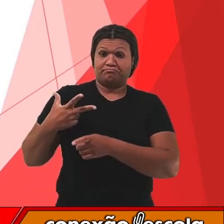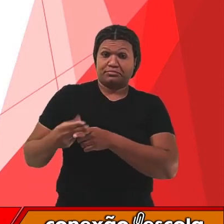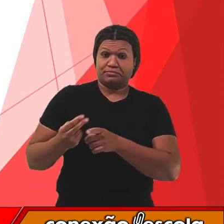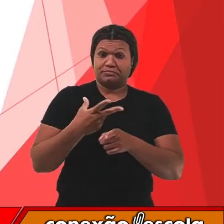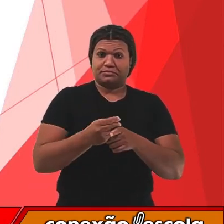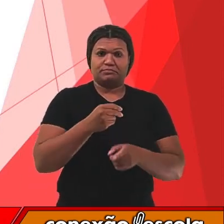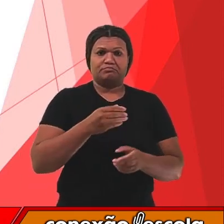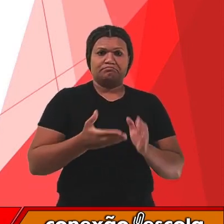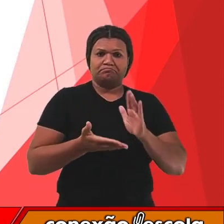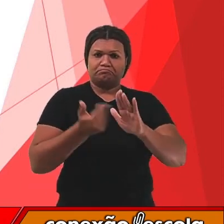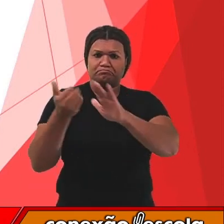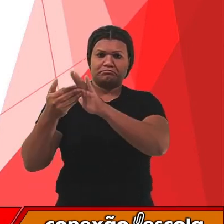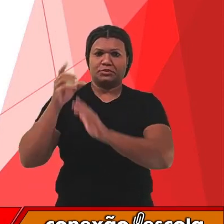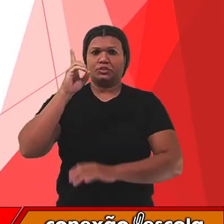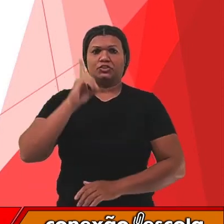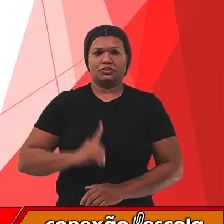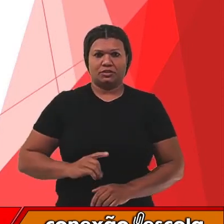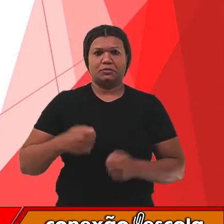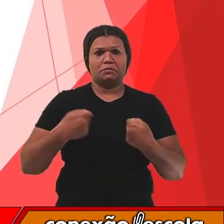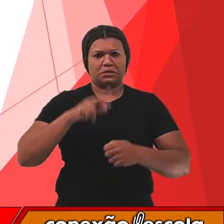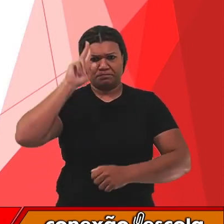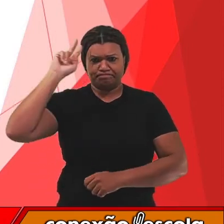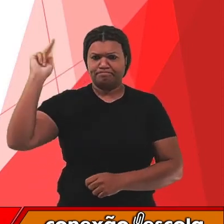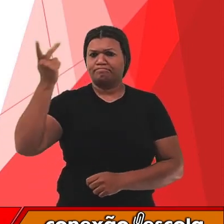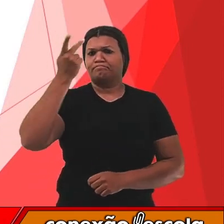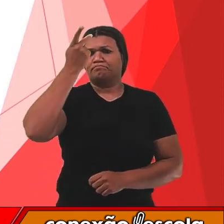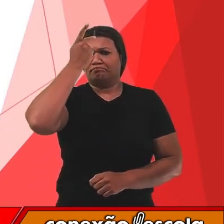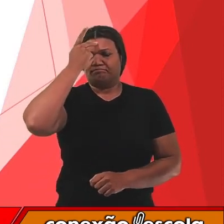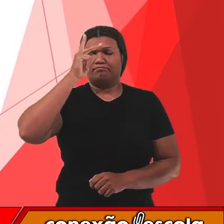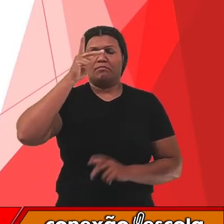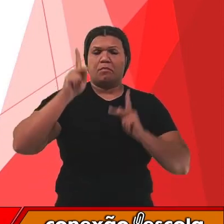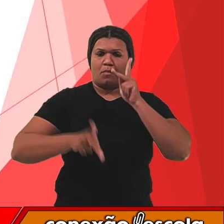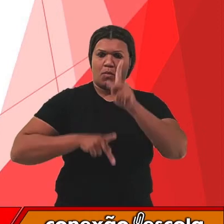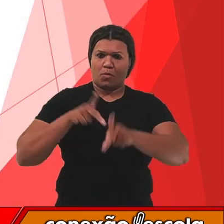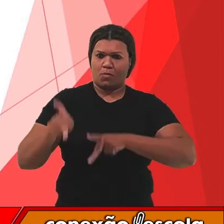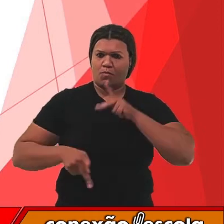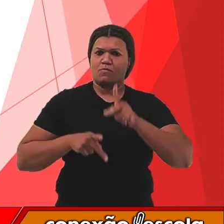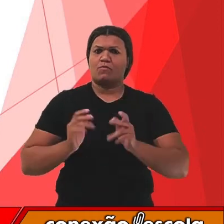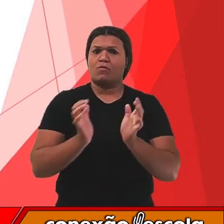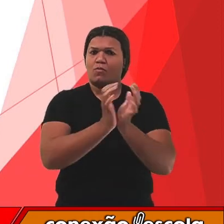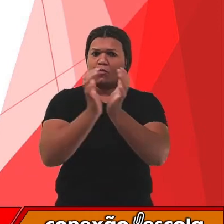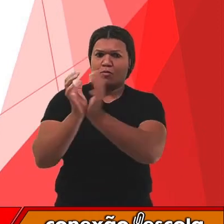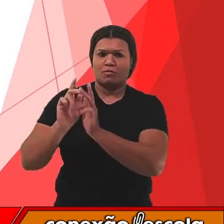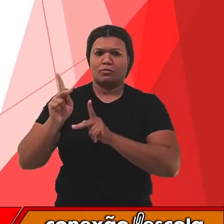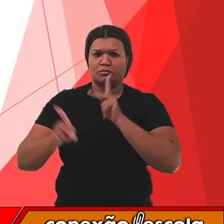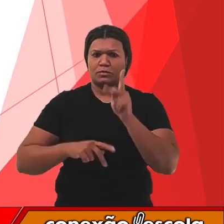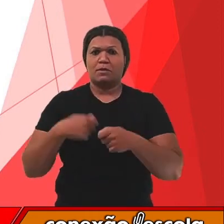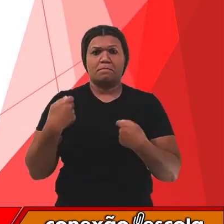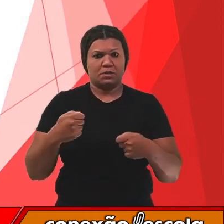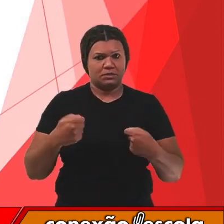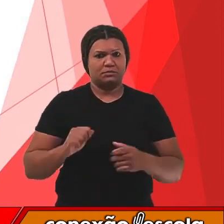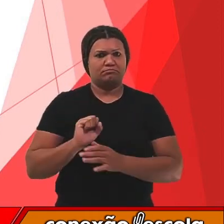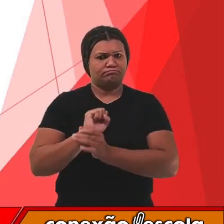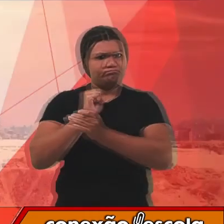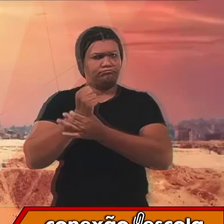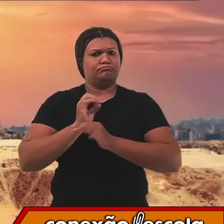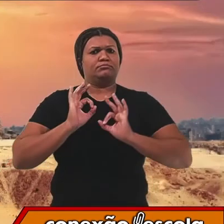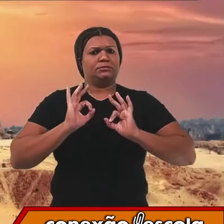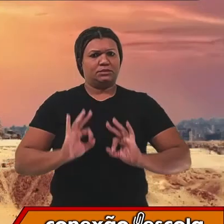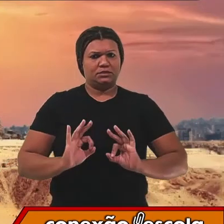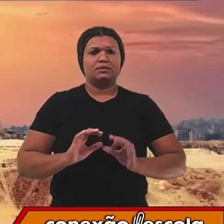para o povo e para cada agrupamento do povo, o mais sagrado dos direitos e o mais indispensável dos